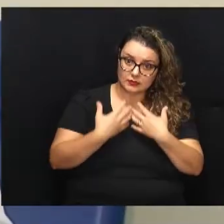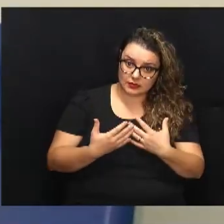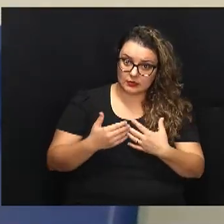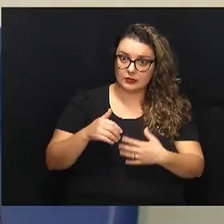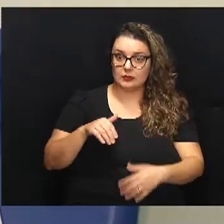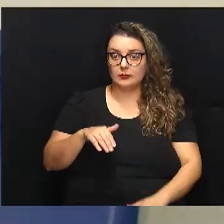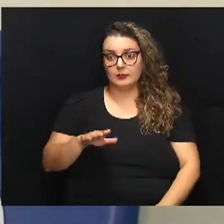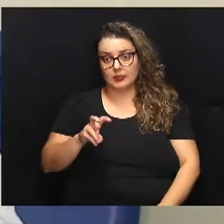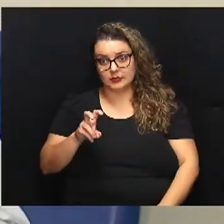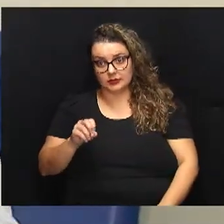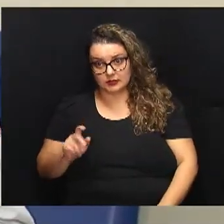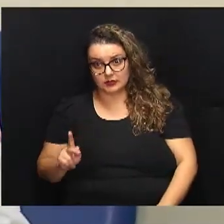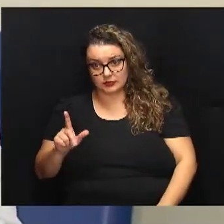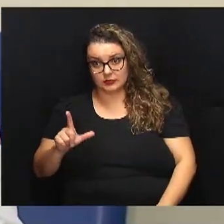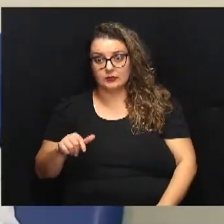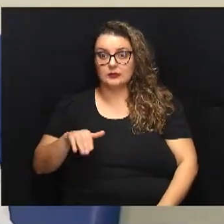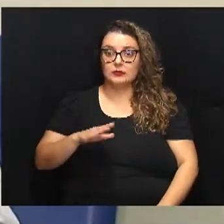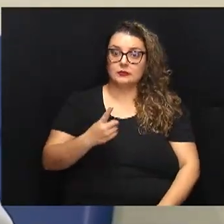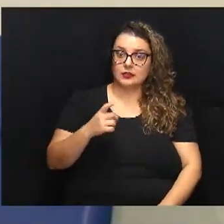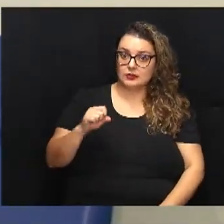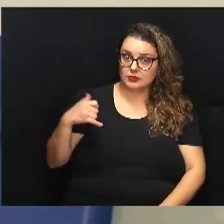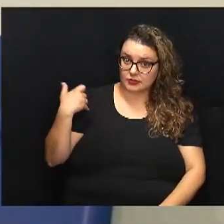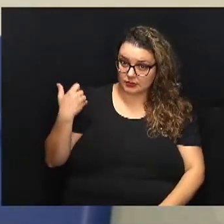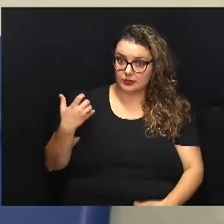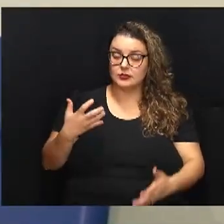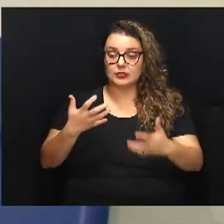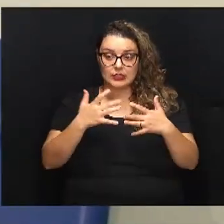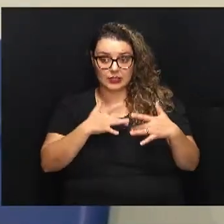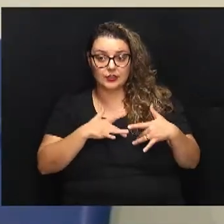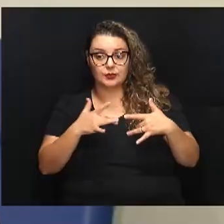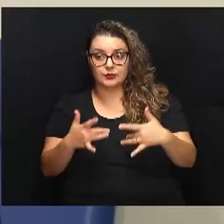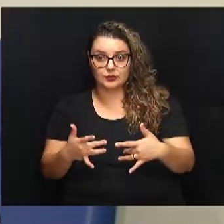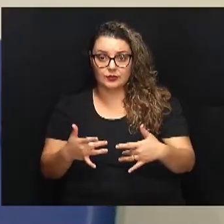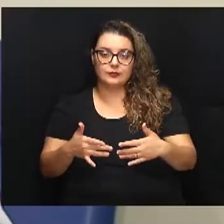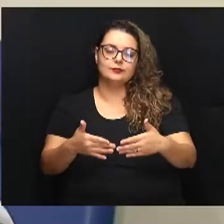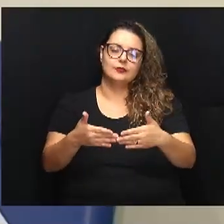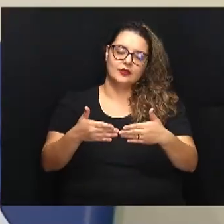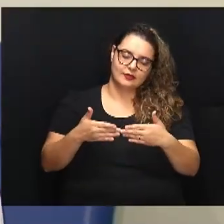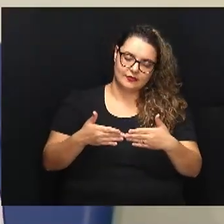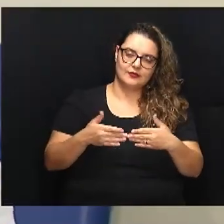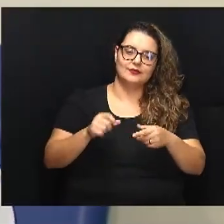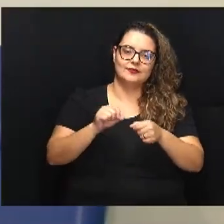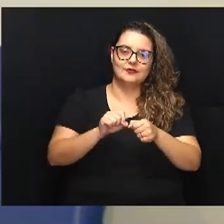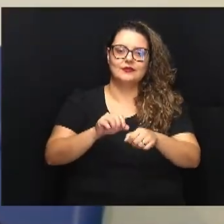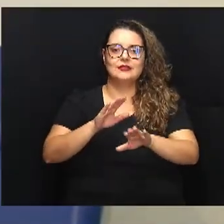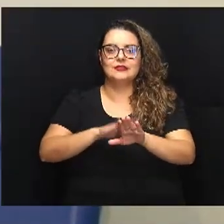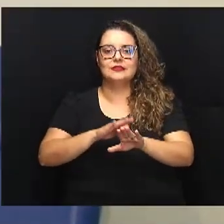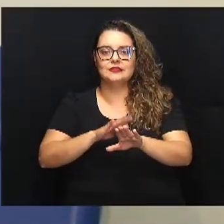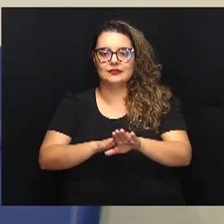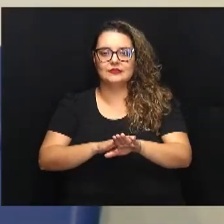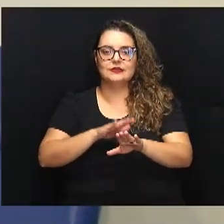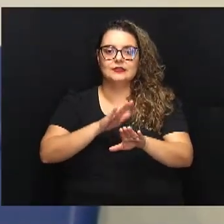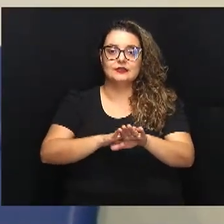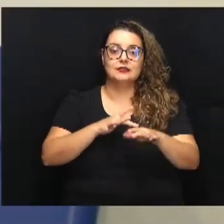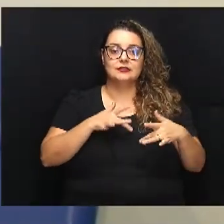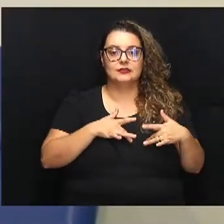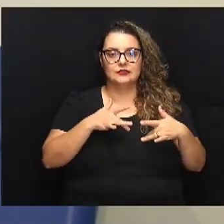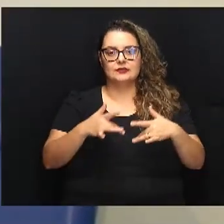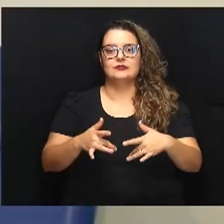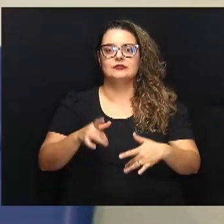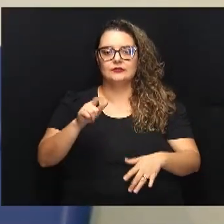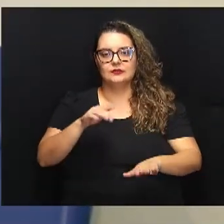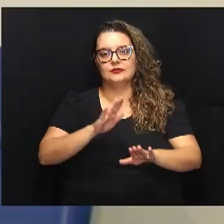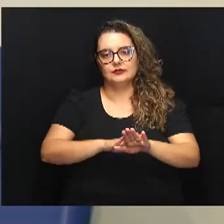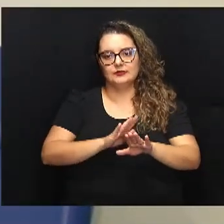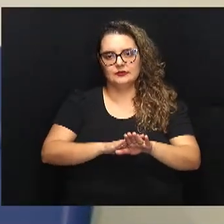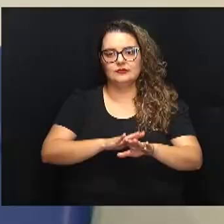50 quilos, tem mais de 18 anos e quer doar, por favor, faça esse ato voluntário. É um ato